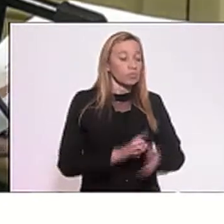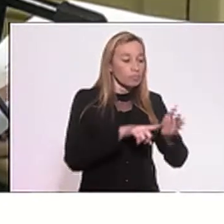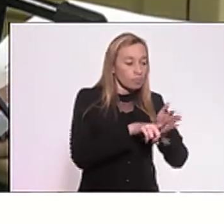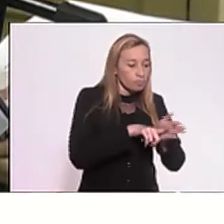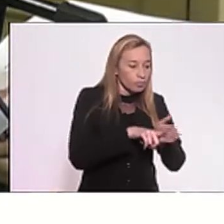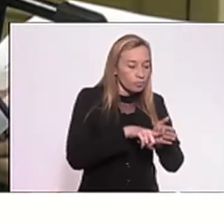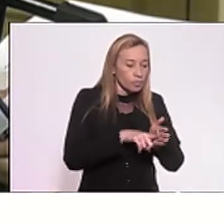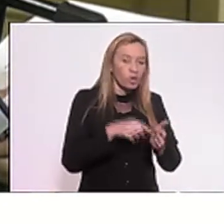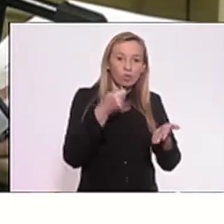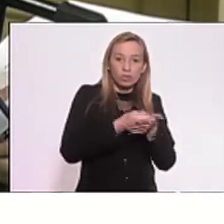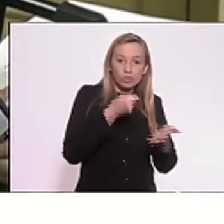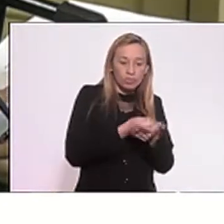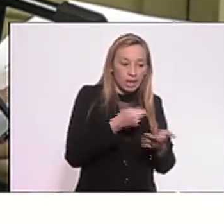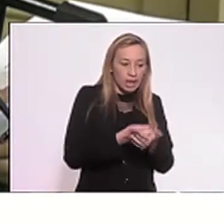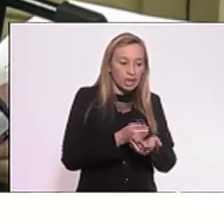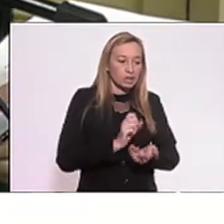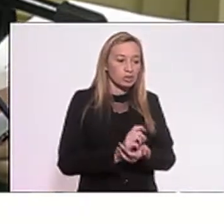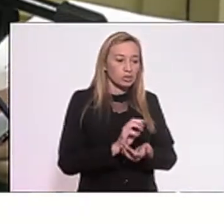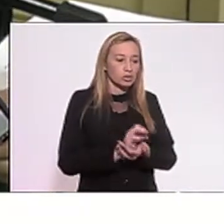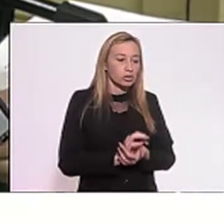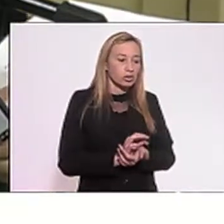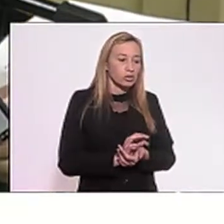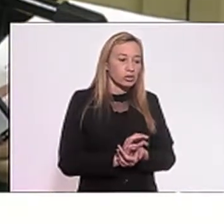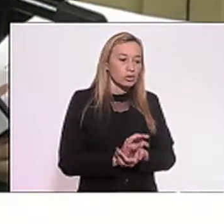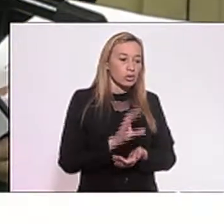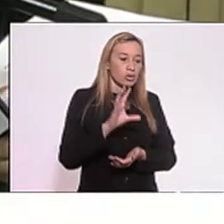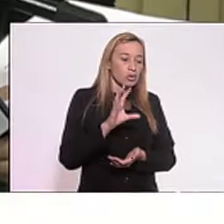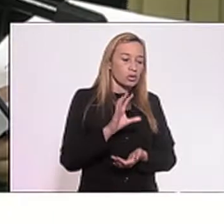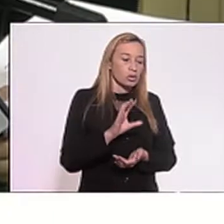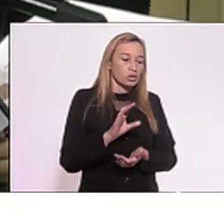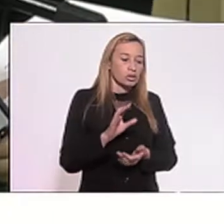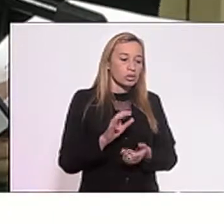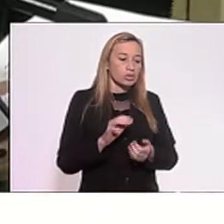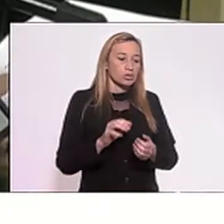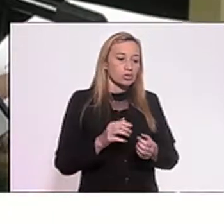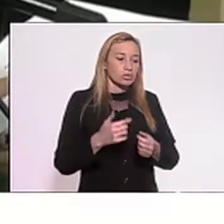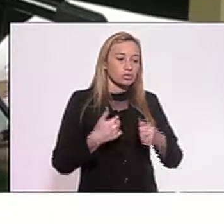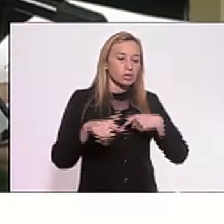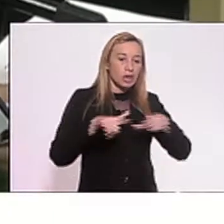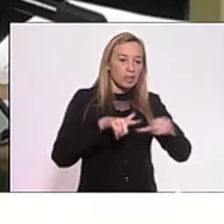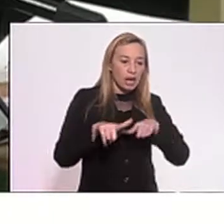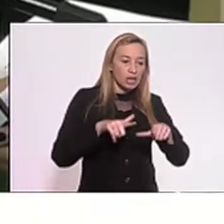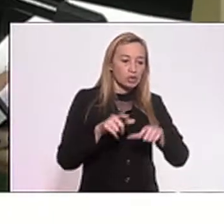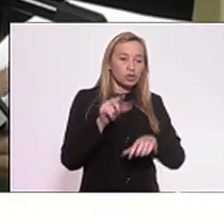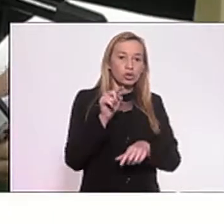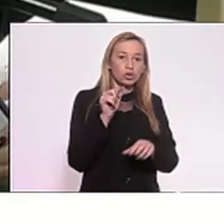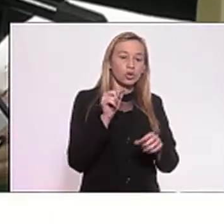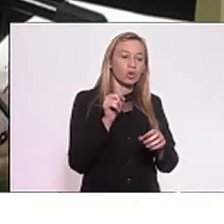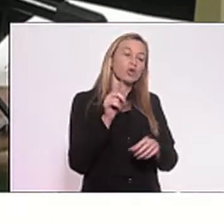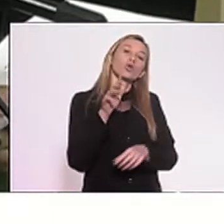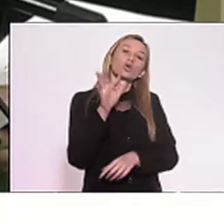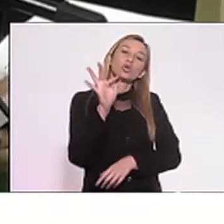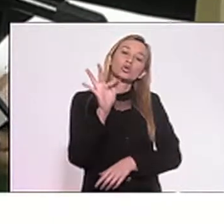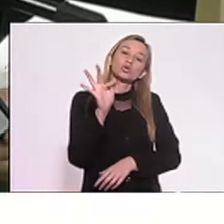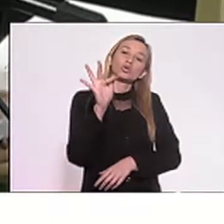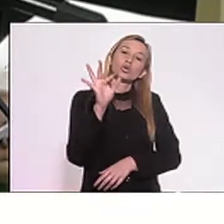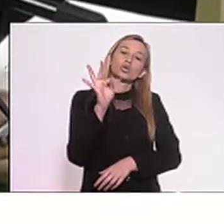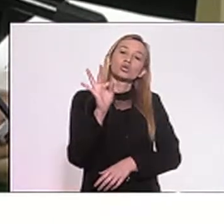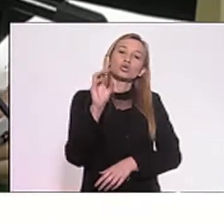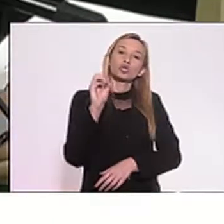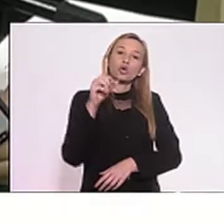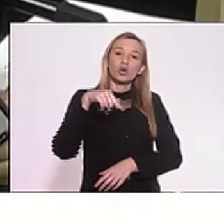Fiscalizar a fim de cobrar que seja realizado o partograma, a dinâmica uterina e o toque vaginal de acordo com a evolução do trabalho de